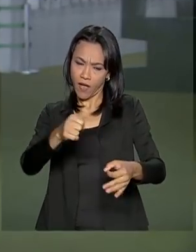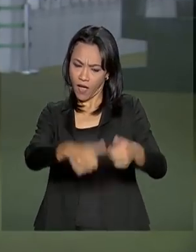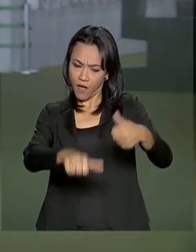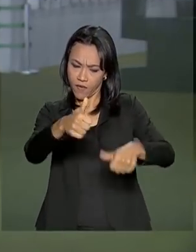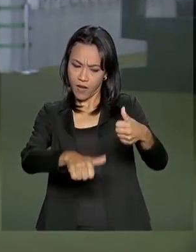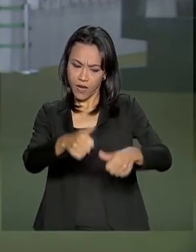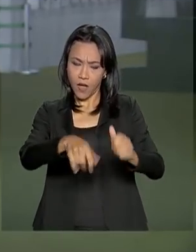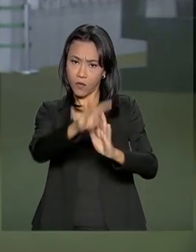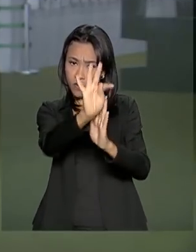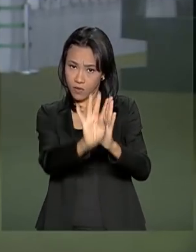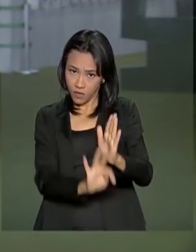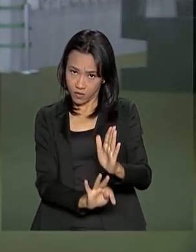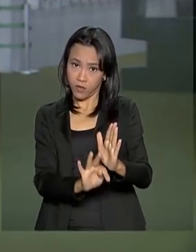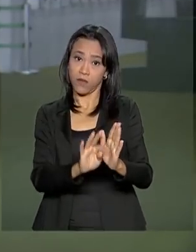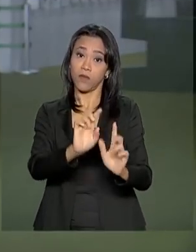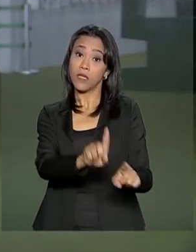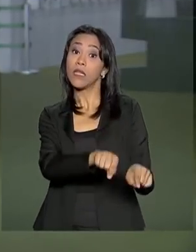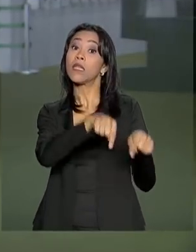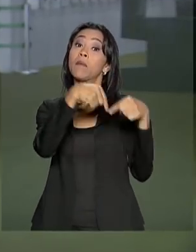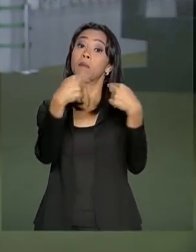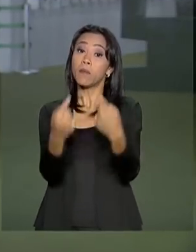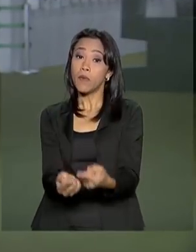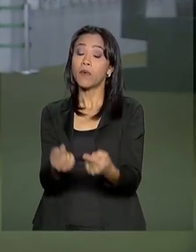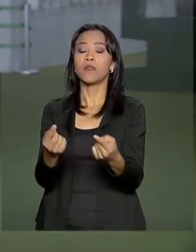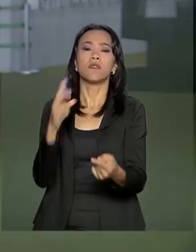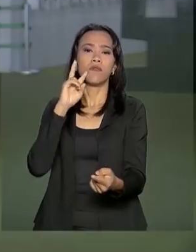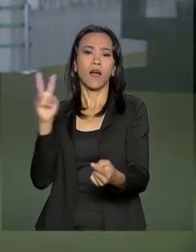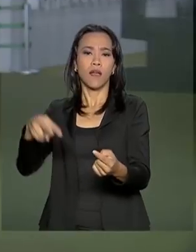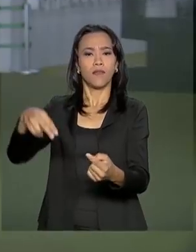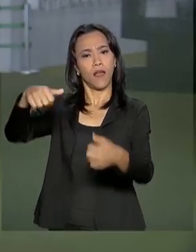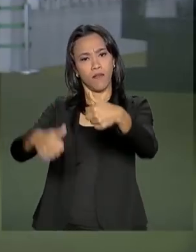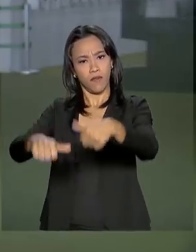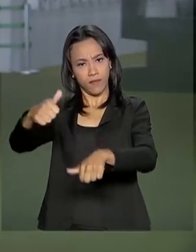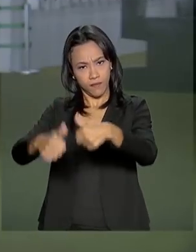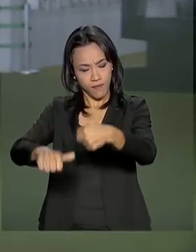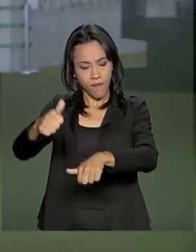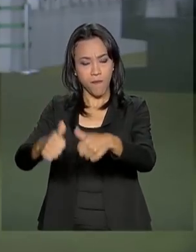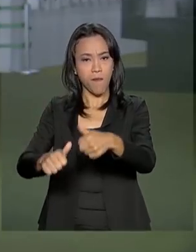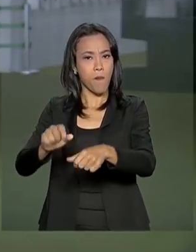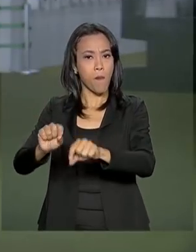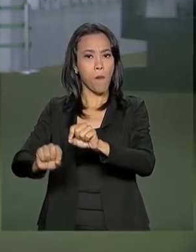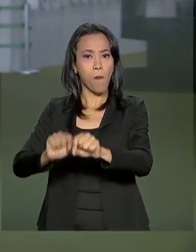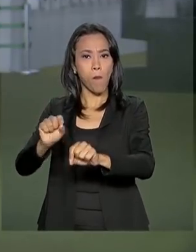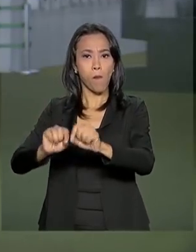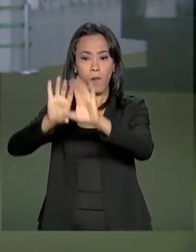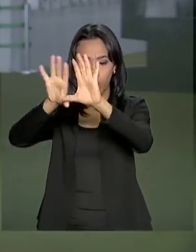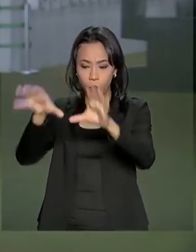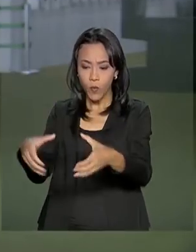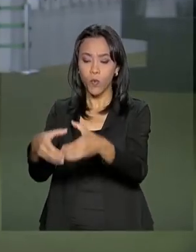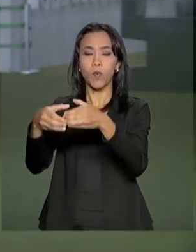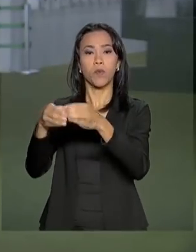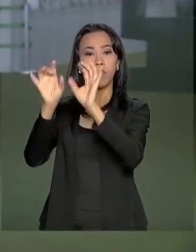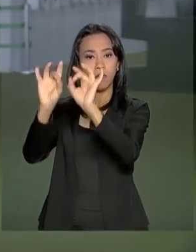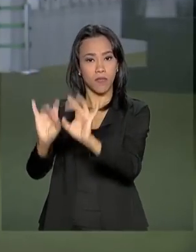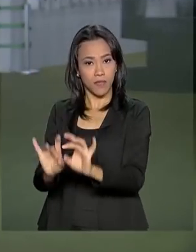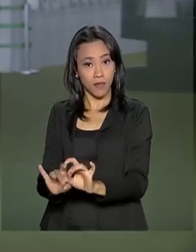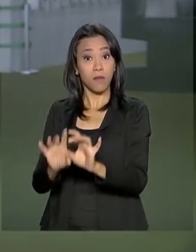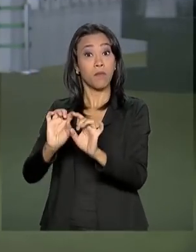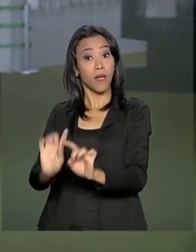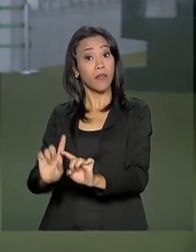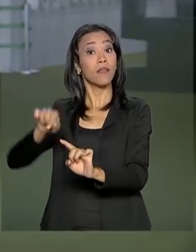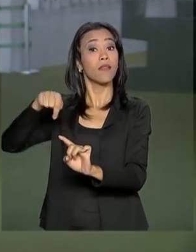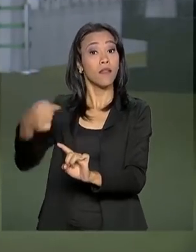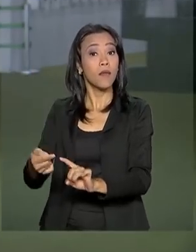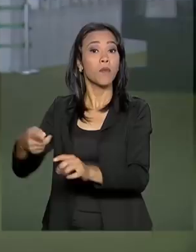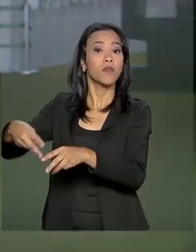do projeto. Depois, ela tem que ser analisada, o texto tem que ser analisado por uma comissão especial para então